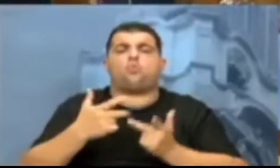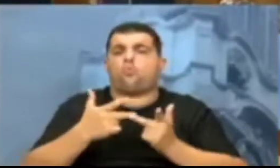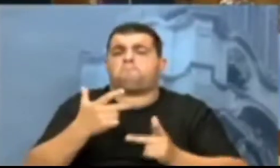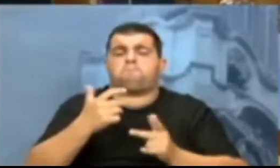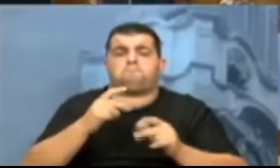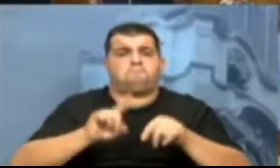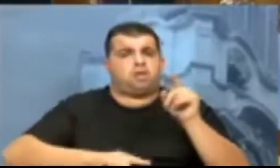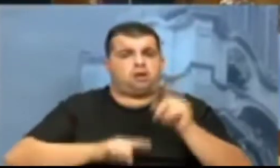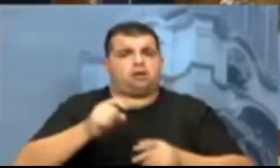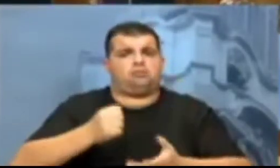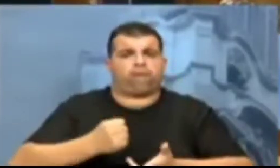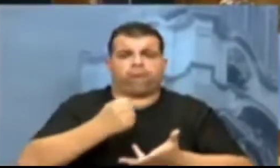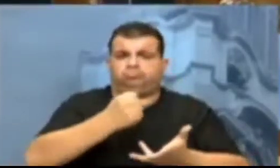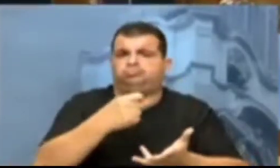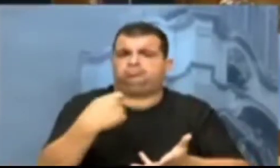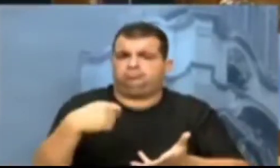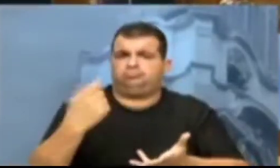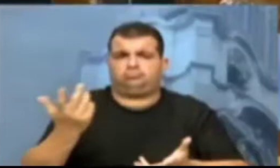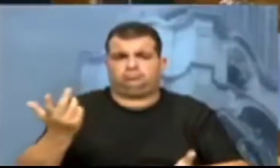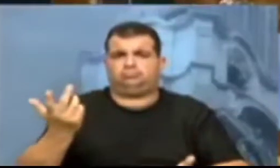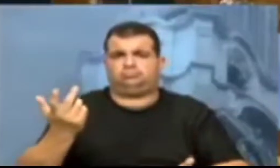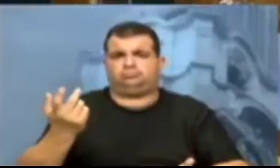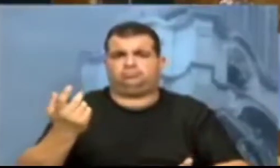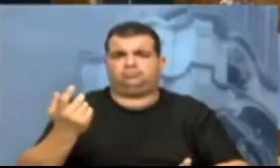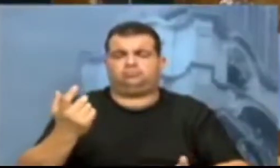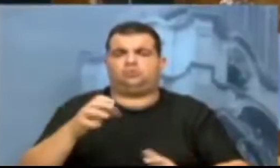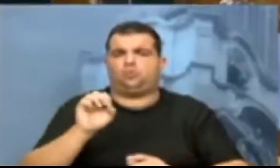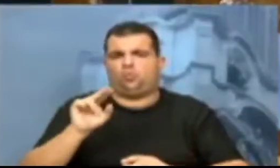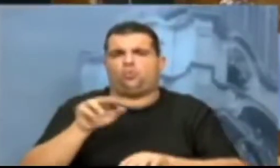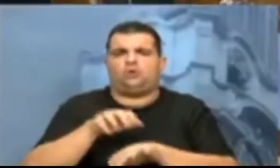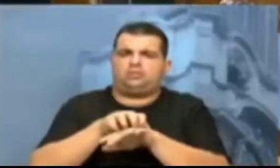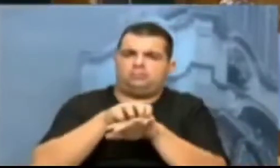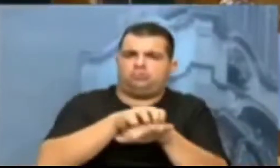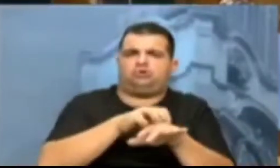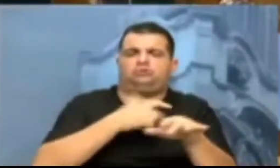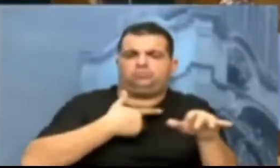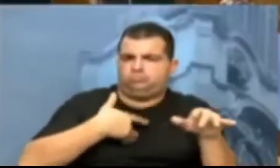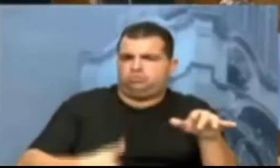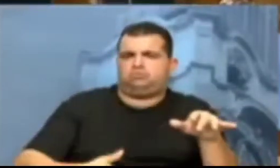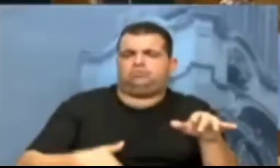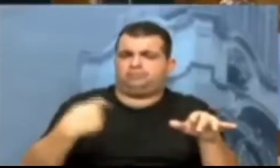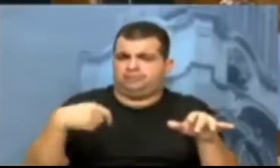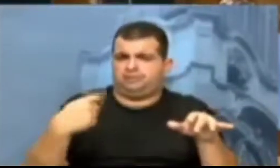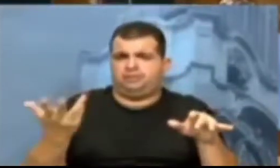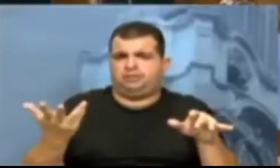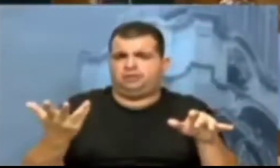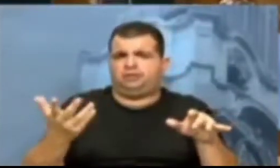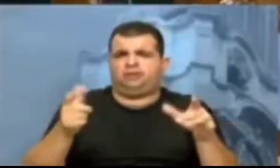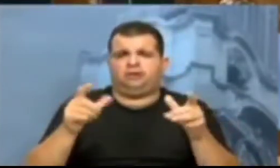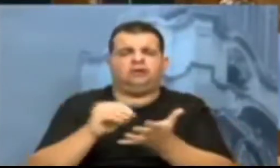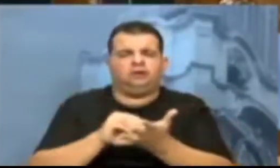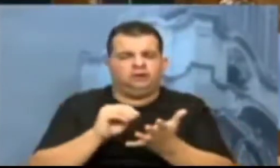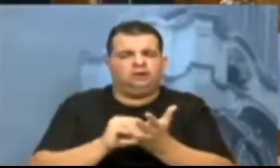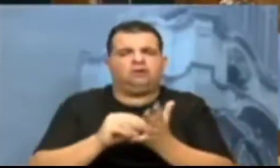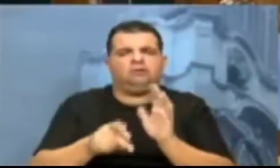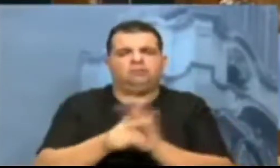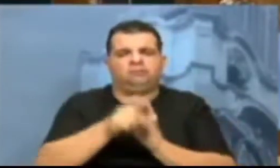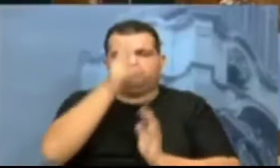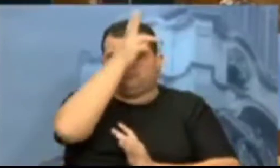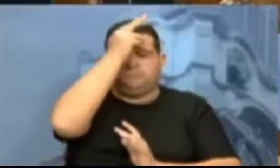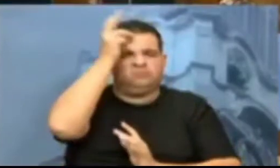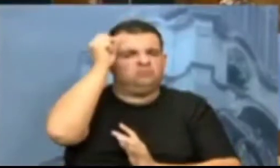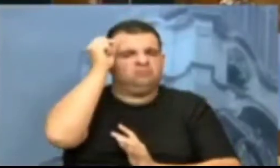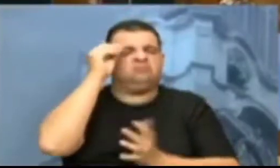básicas, necessitando de um transporte público, onde falta, por parte da